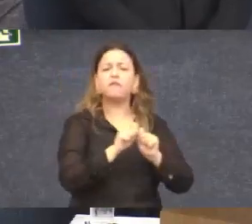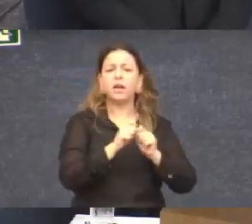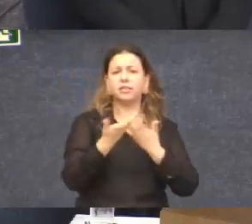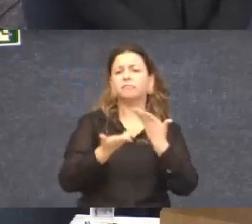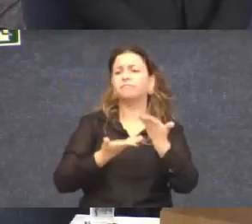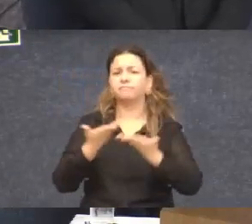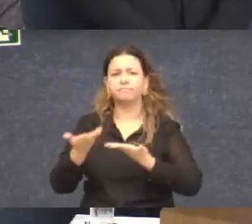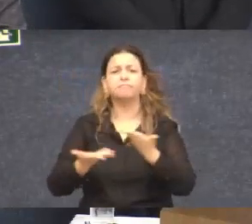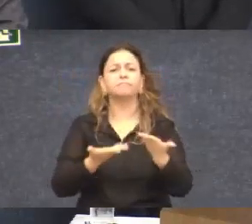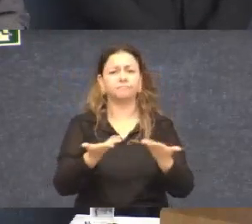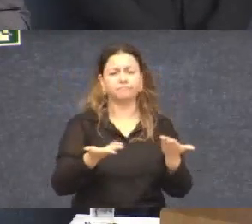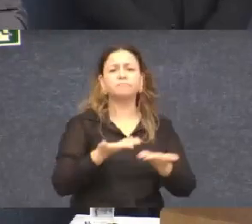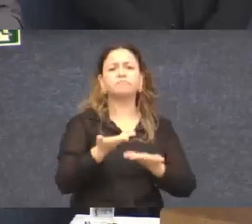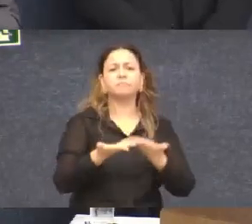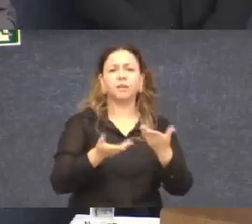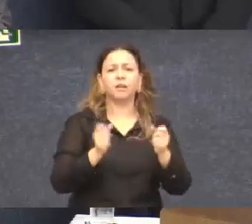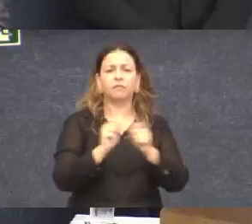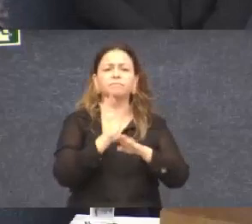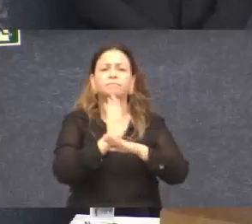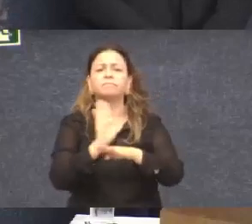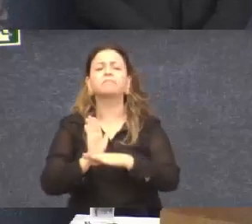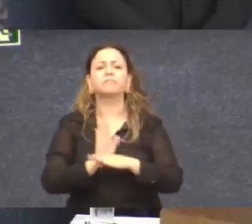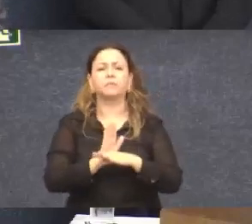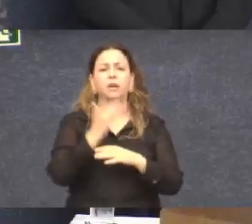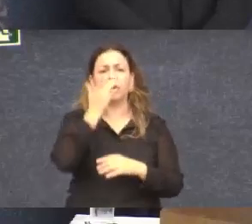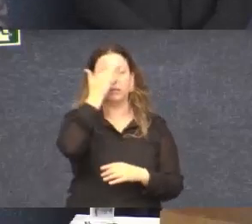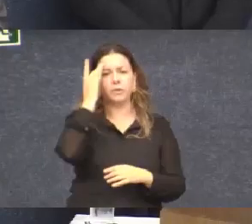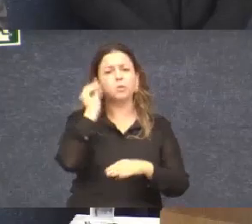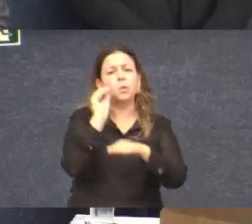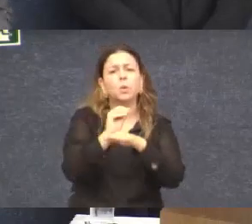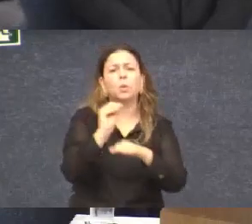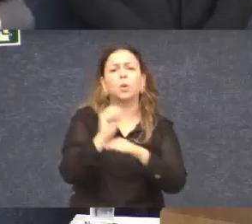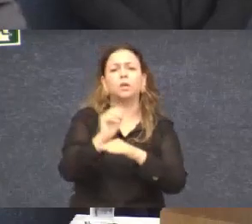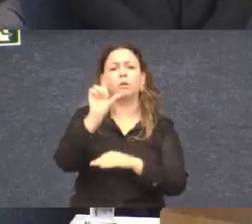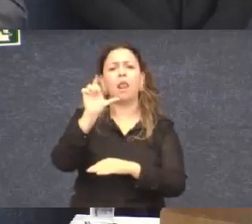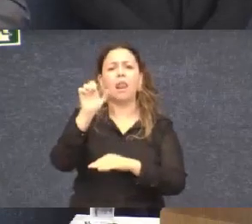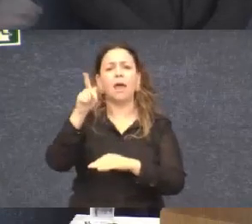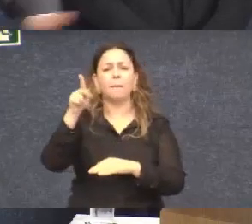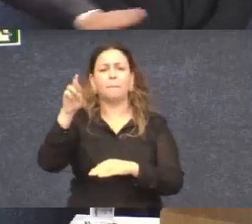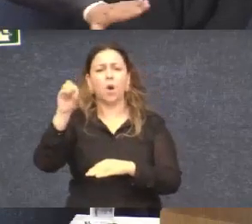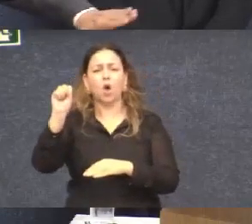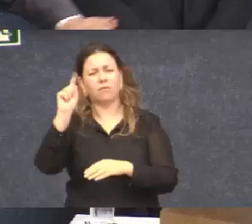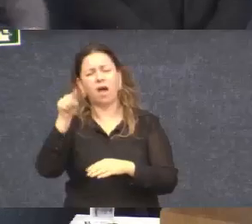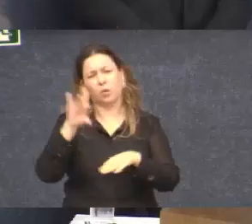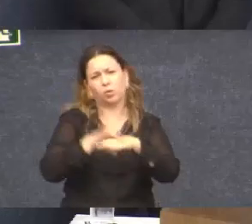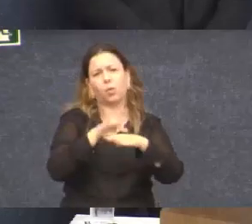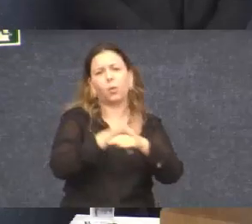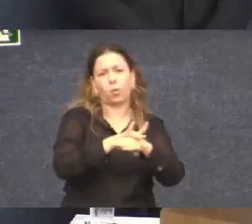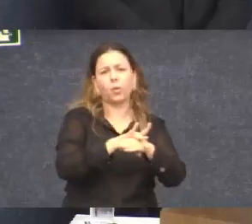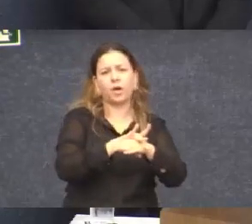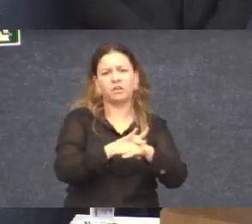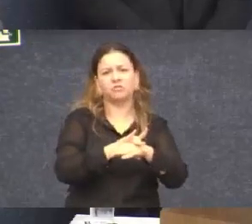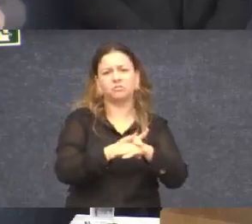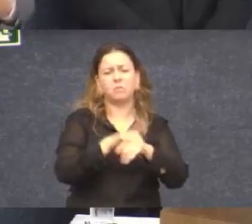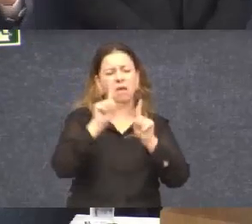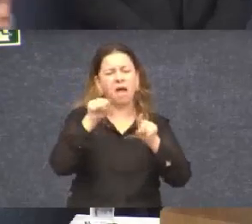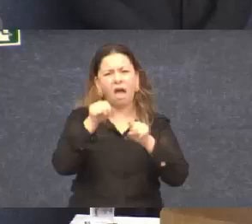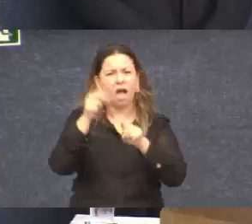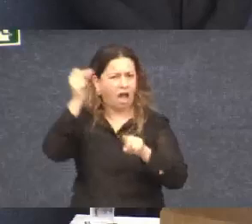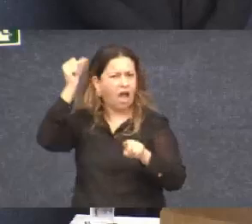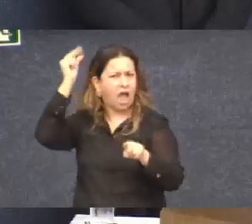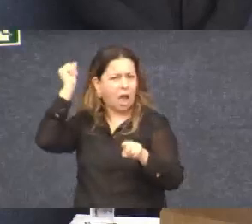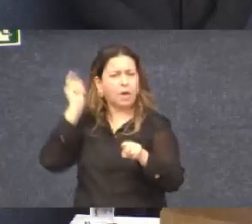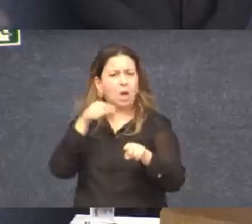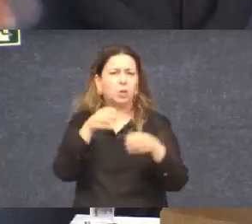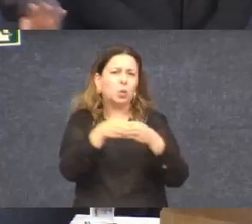muito bem a história de São Francisco, foi servir diariamente cuidando dos leprosos naquela época, que era realmente